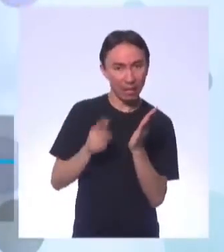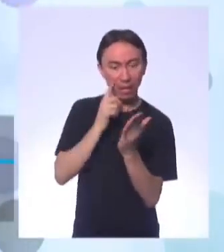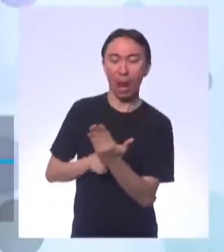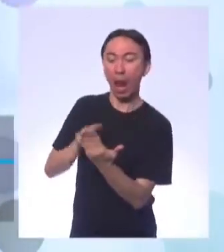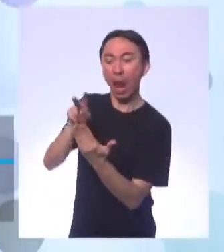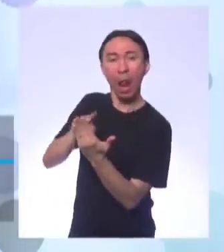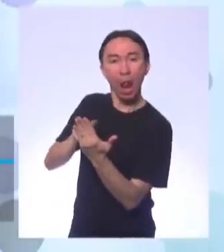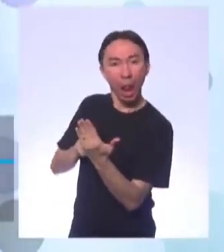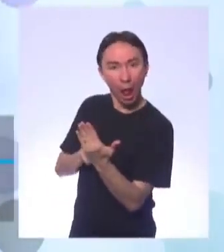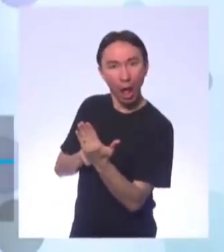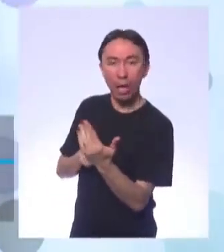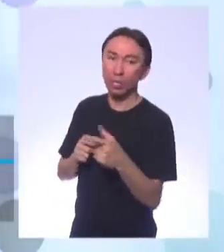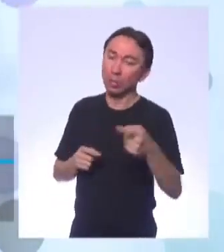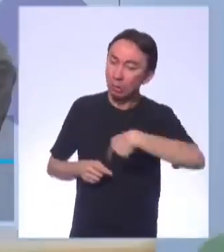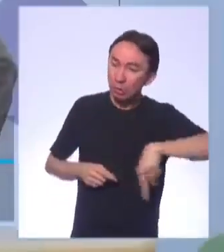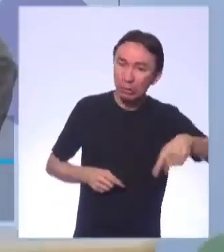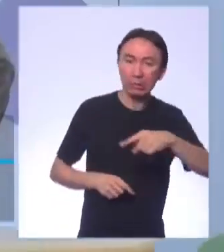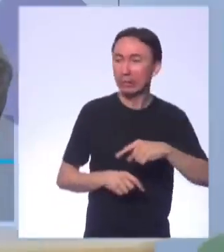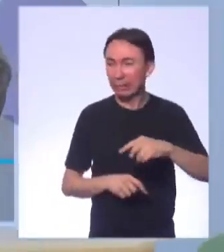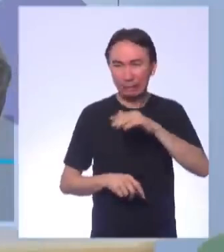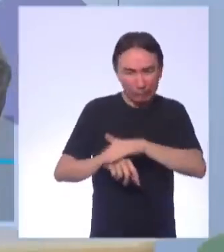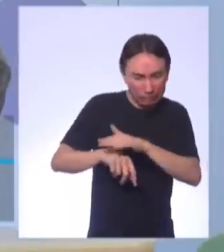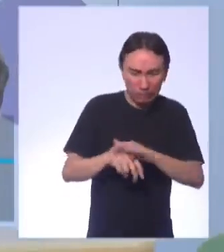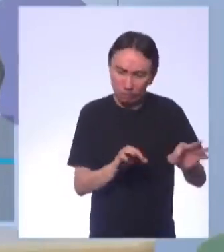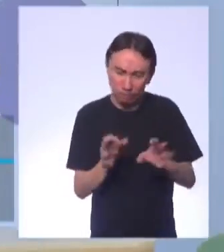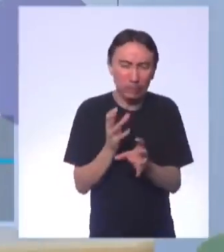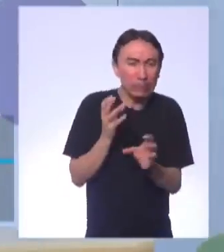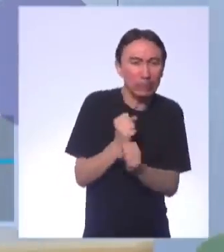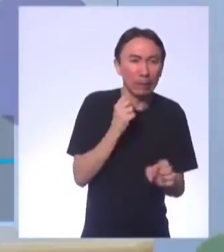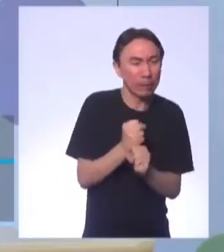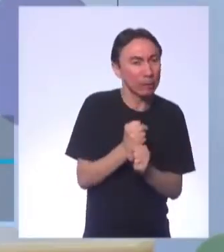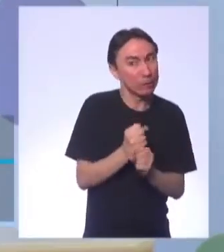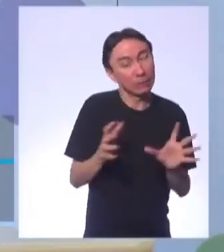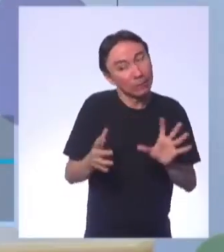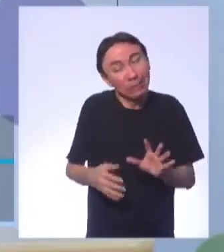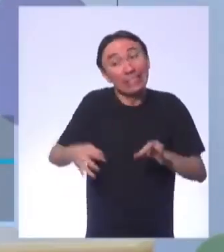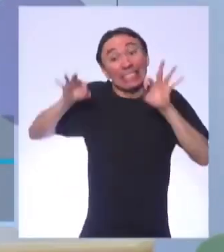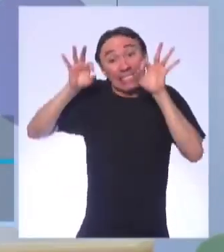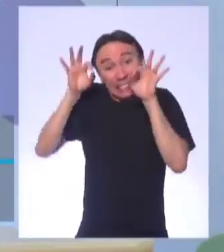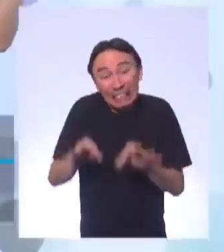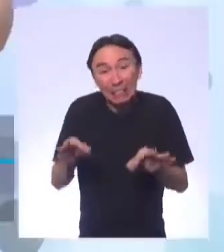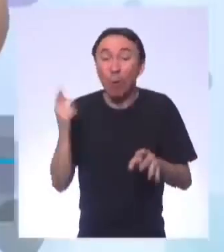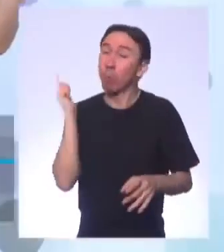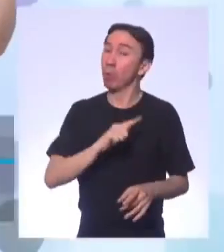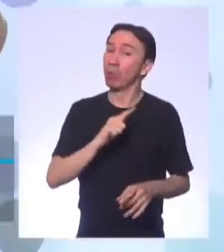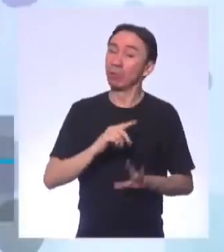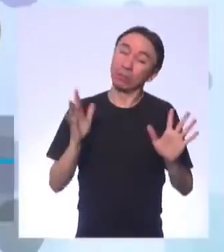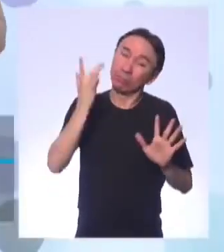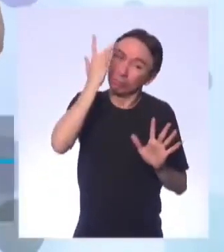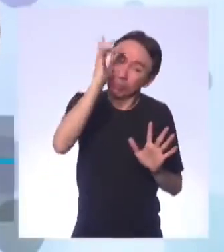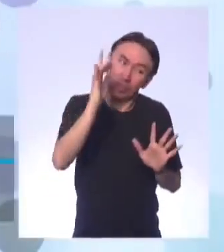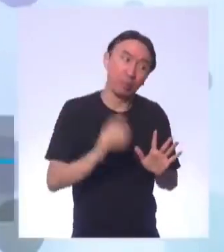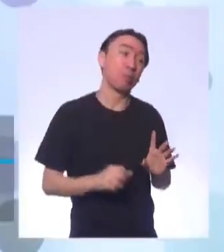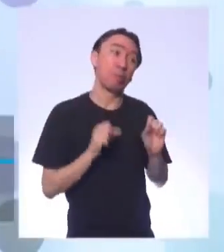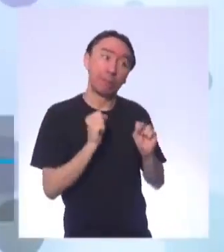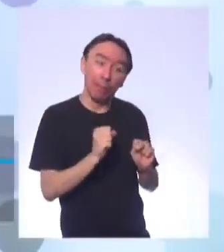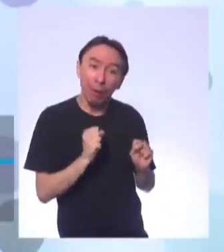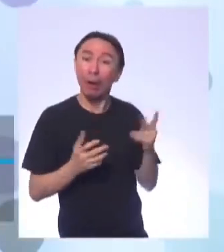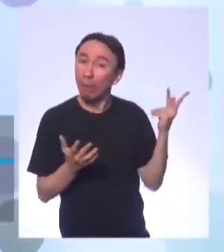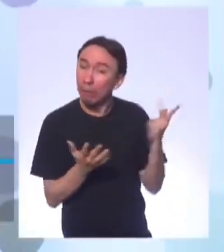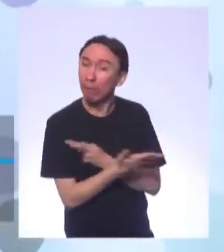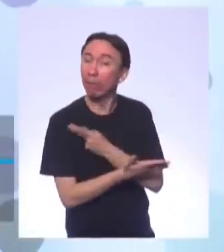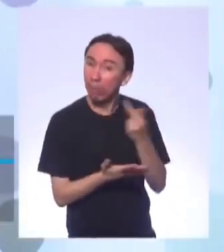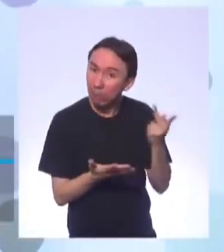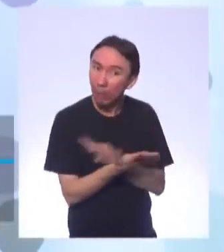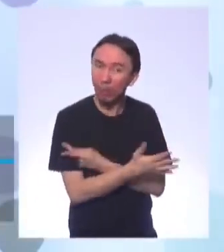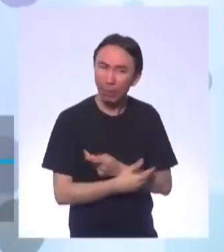não garanto que eu resolvo né mas não é meio arriscado não garanto muita coisa mas vamos ver se dá